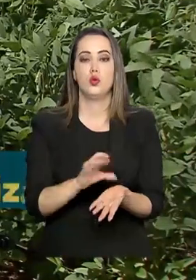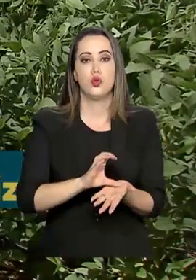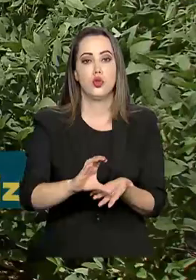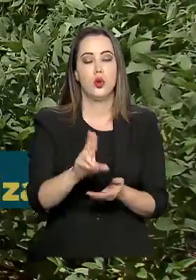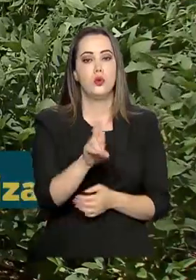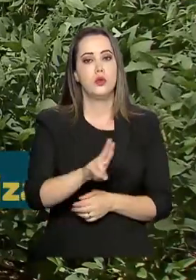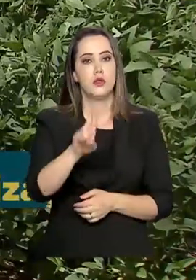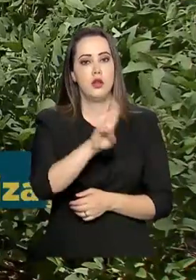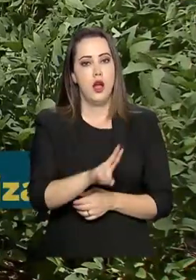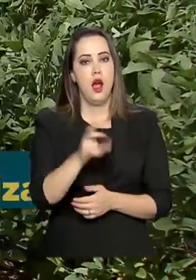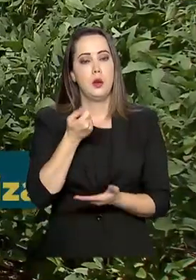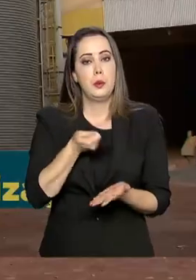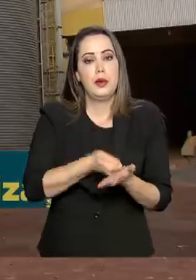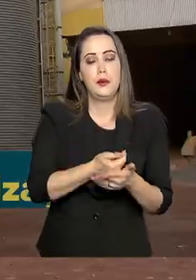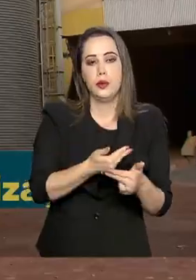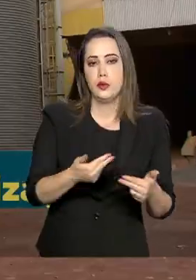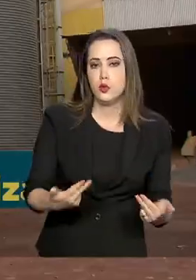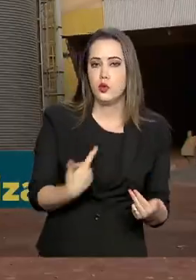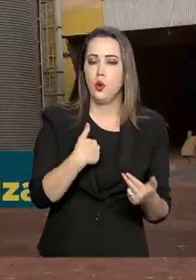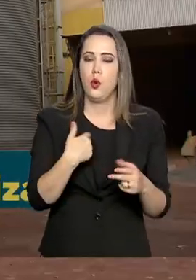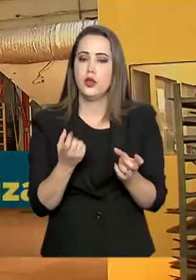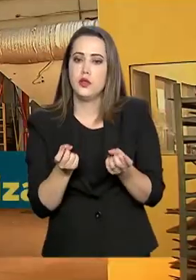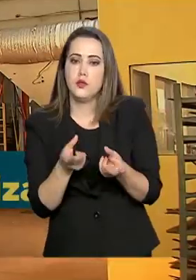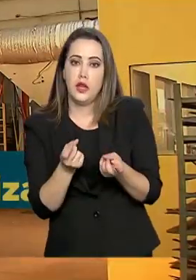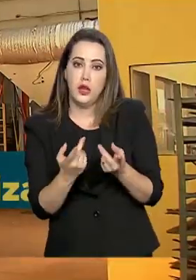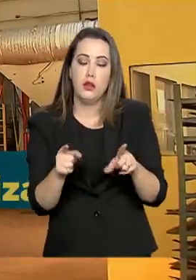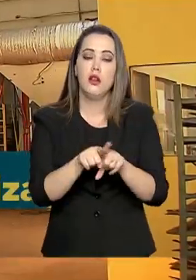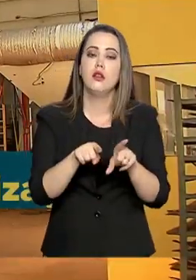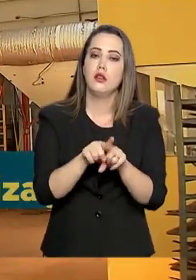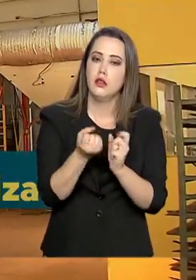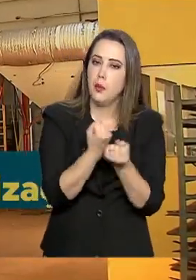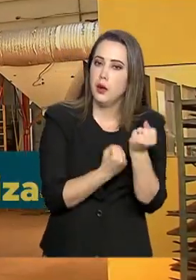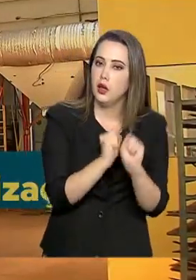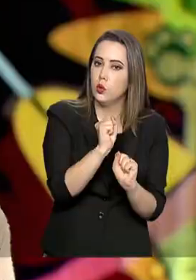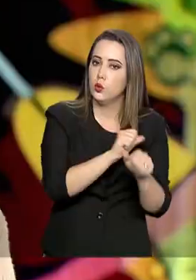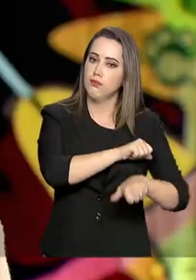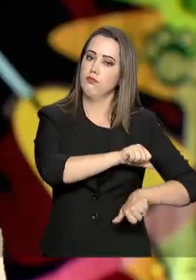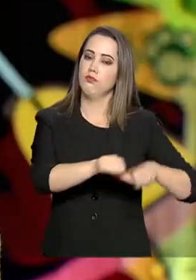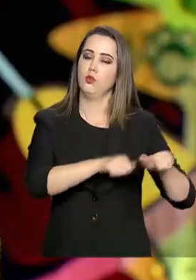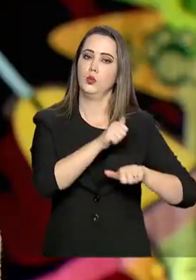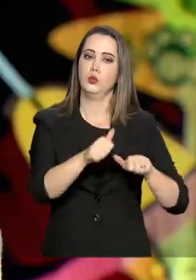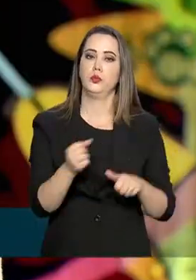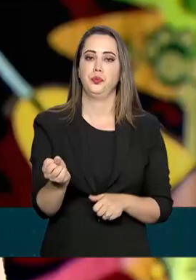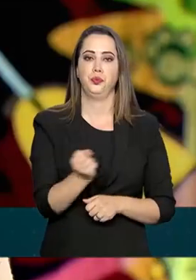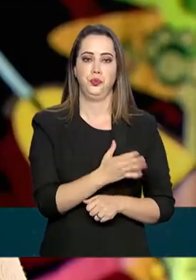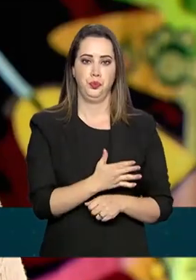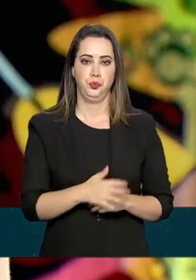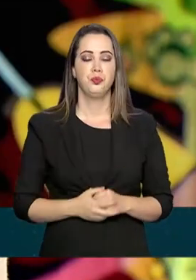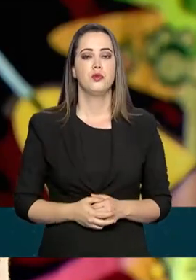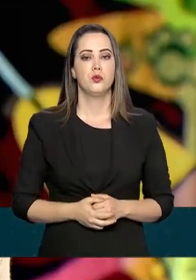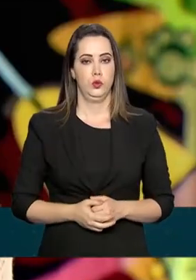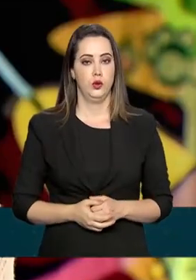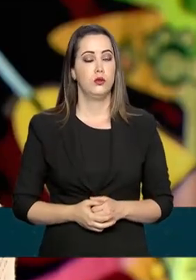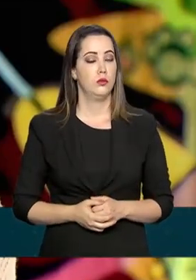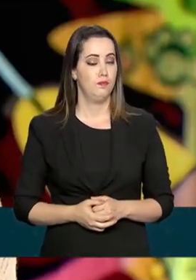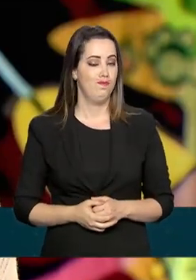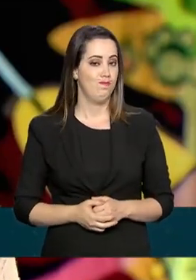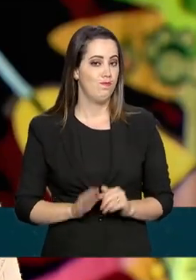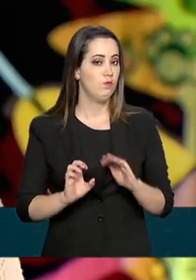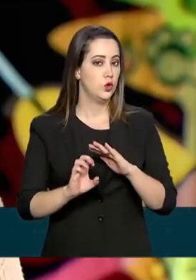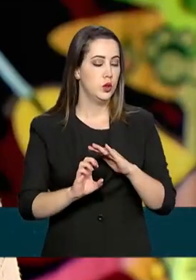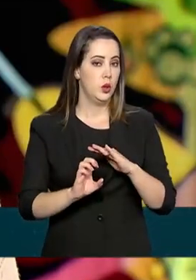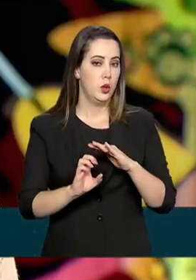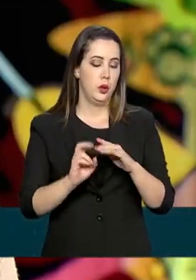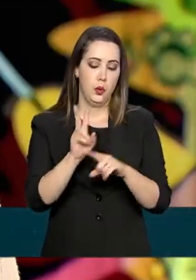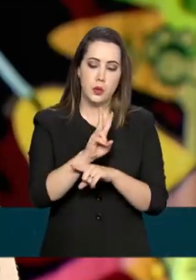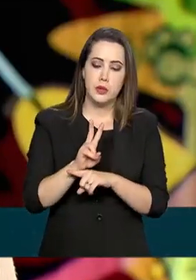utilizada em operações de custeio, comercialização e industrialização. Os empréstimos para custear a safra tiveram um aumento de